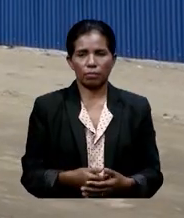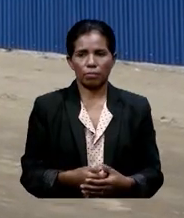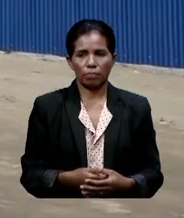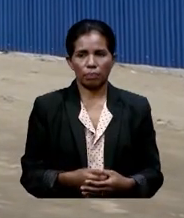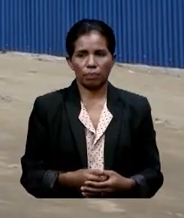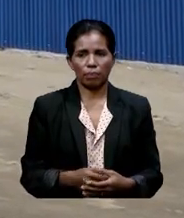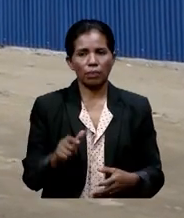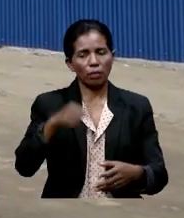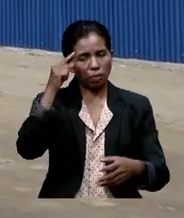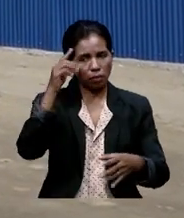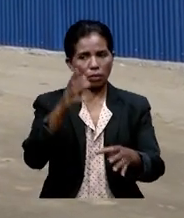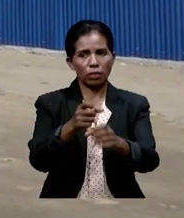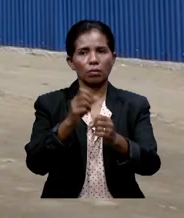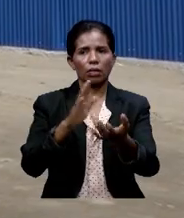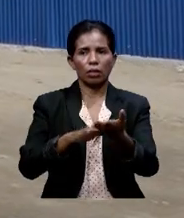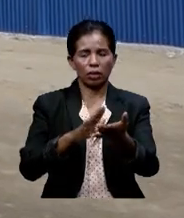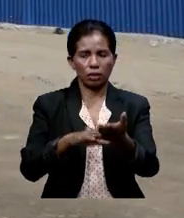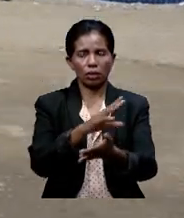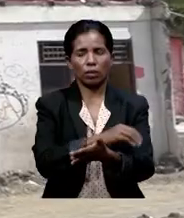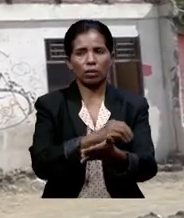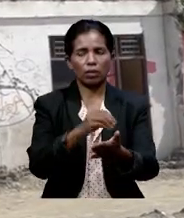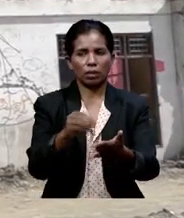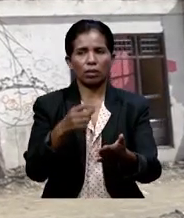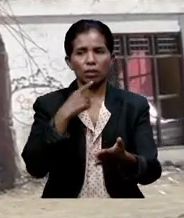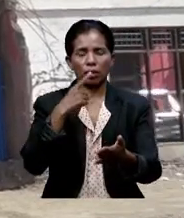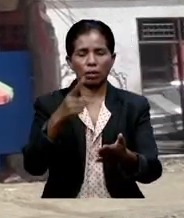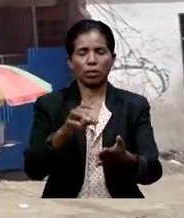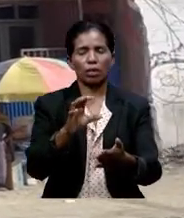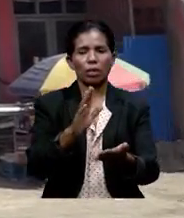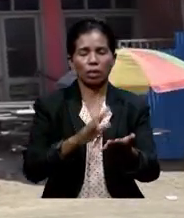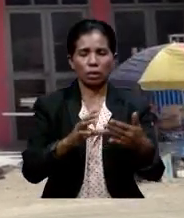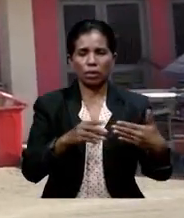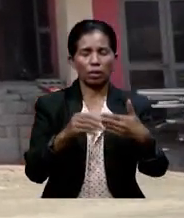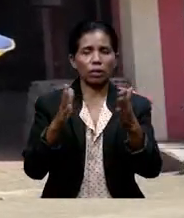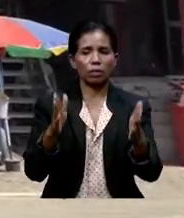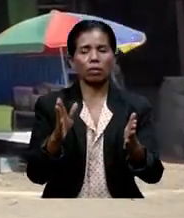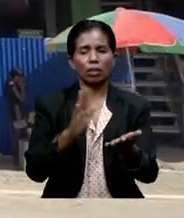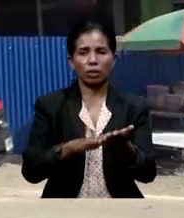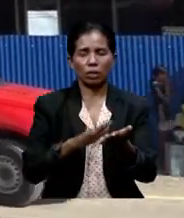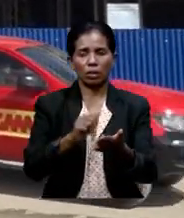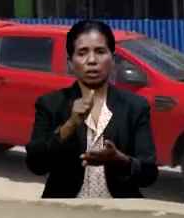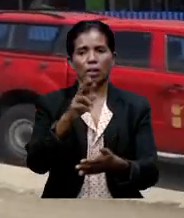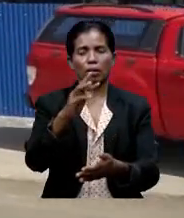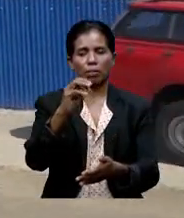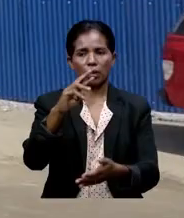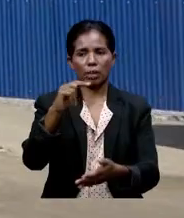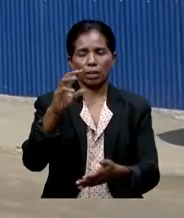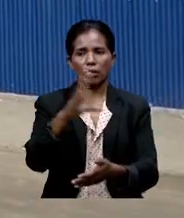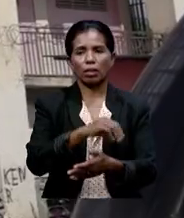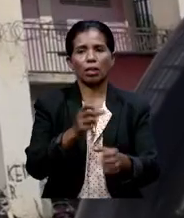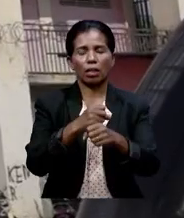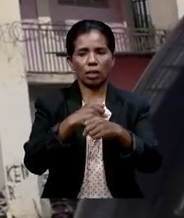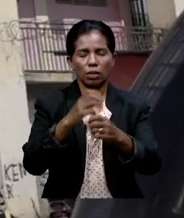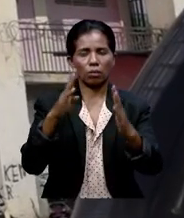Foi em governo sobre a escola São Miguel Arcanjo, foi na Laisne, fundador da escola, Armindo Krishna Caetano Hatete. Construção da